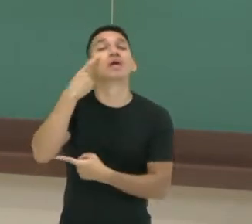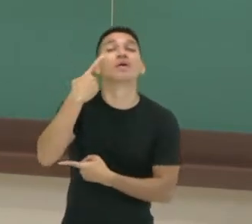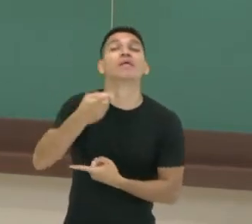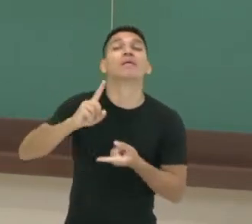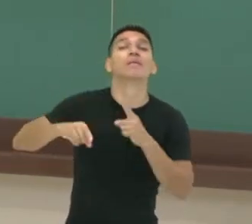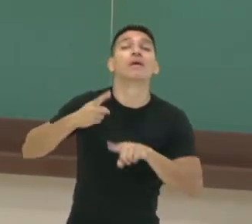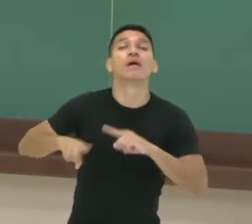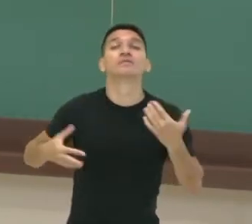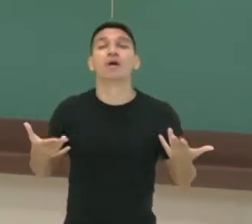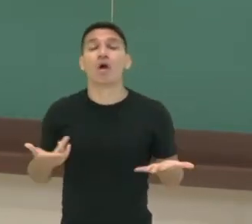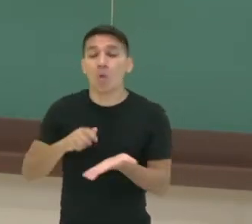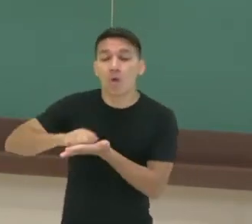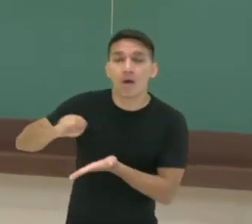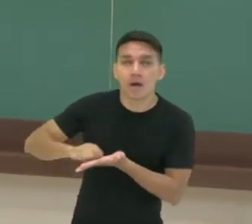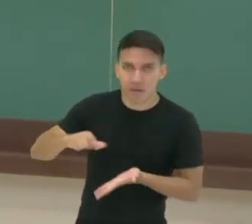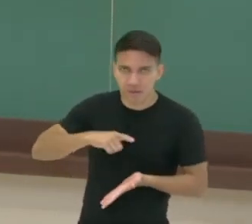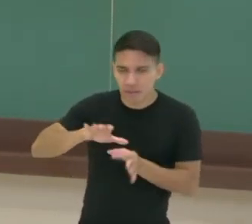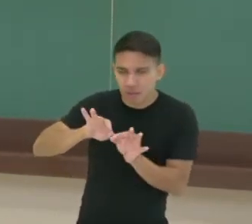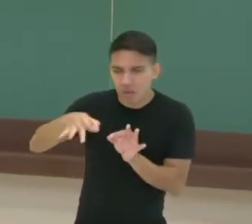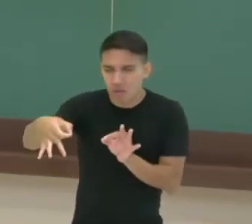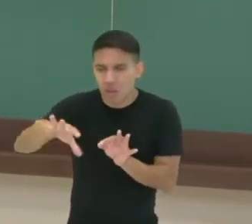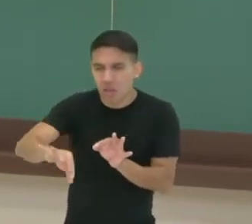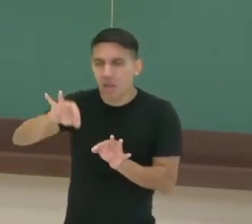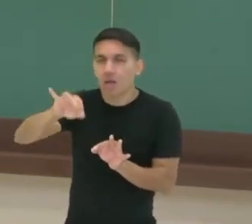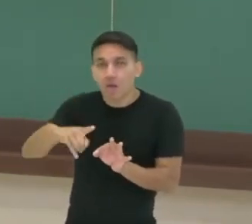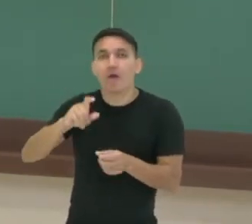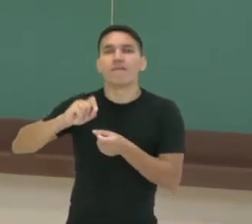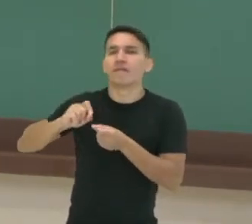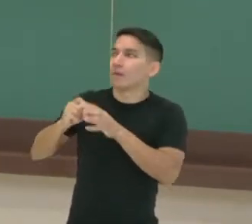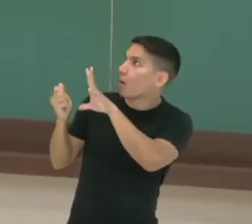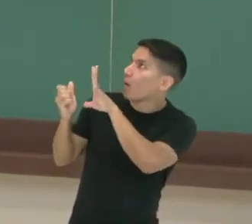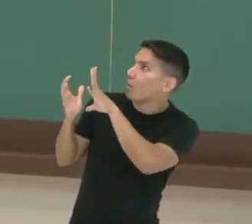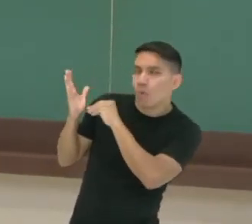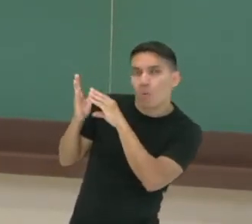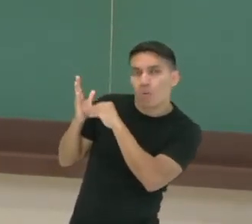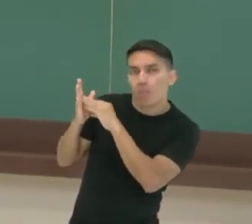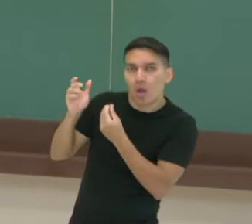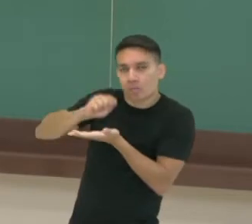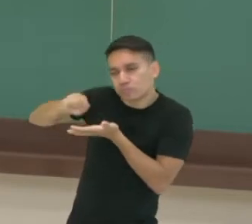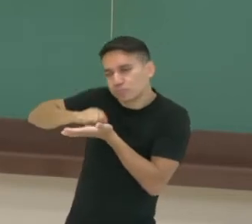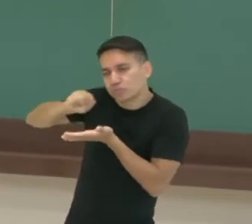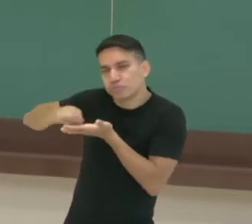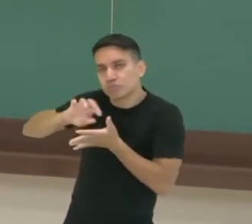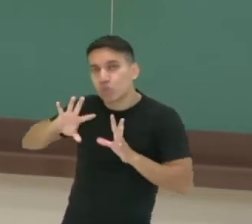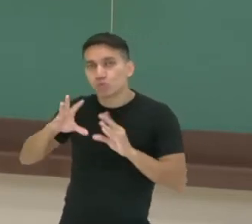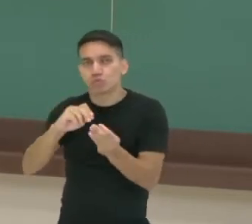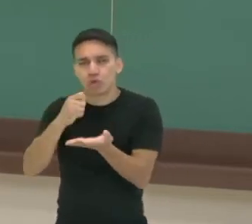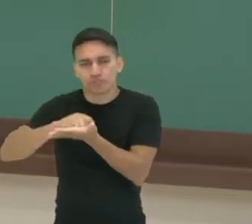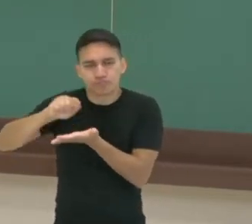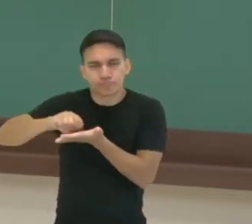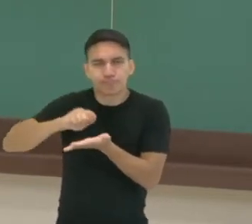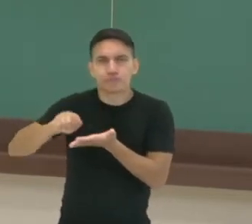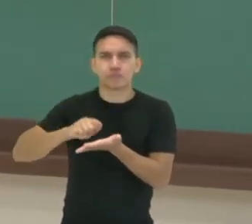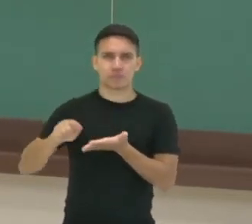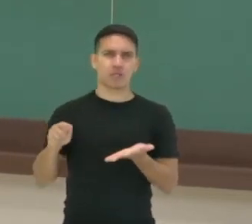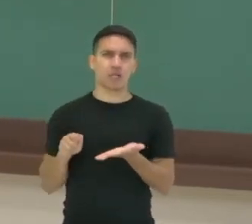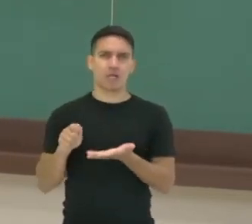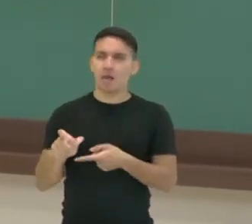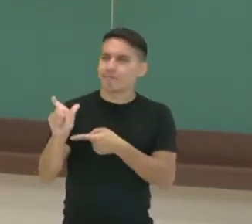o seu caderno? Cadê o seu penal? Para fazer as anotações, os registros de